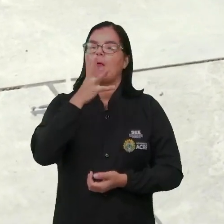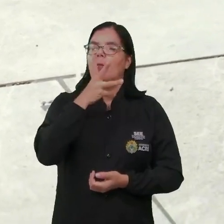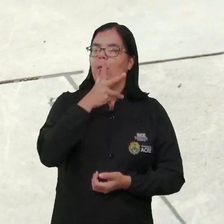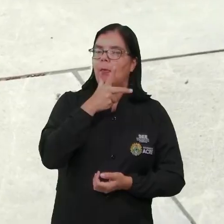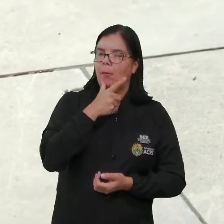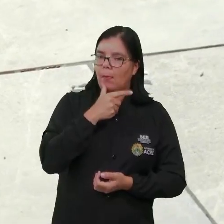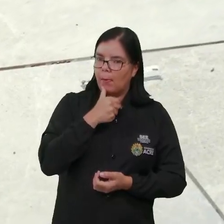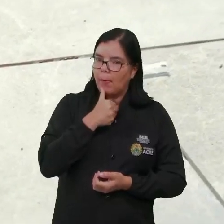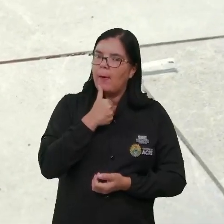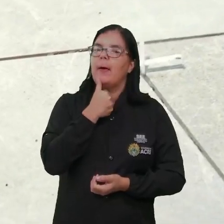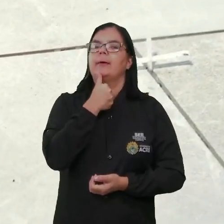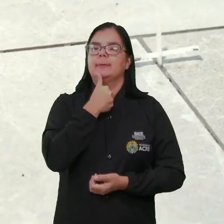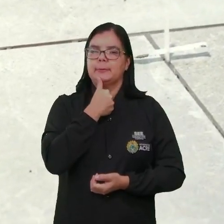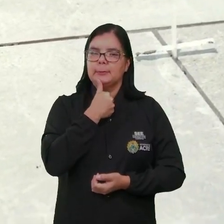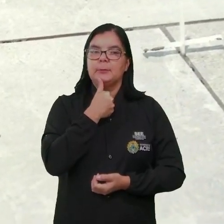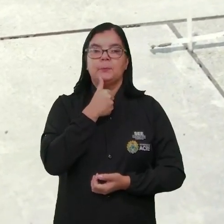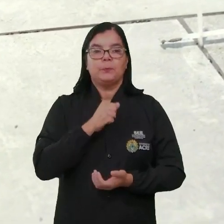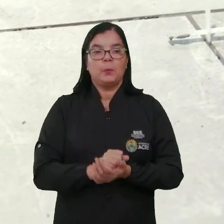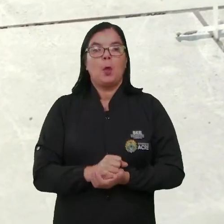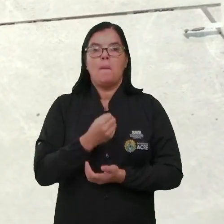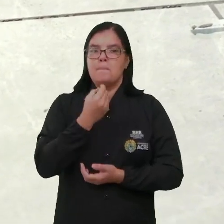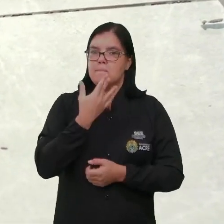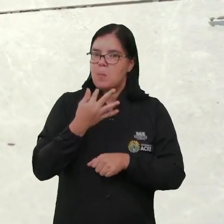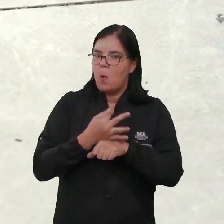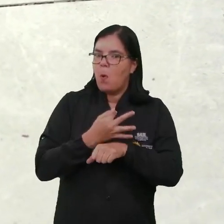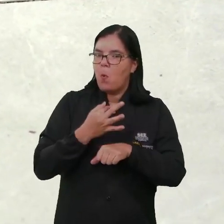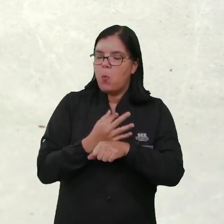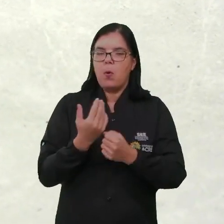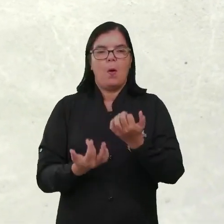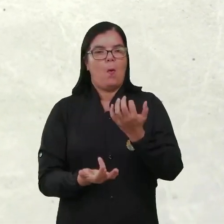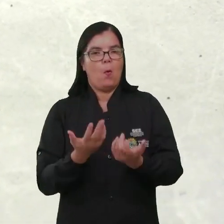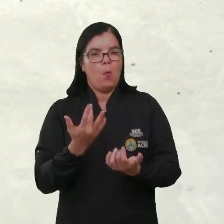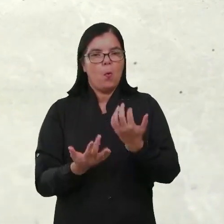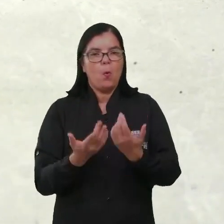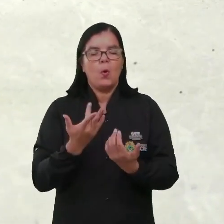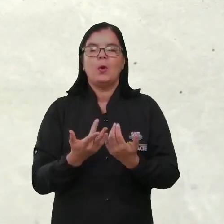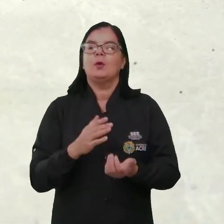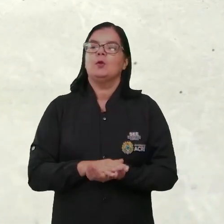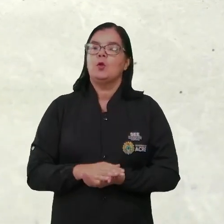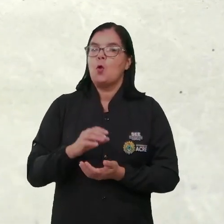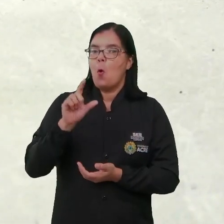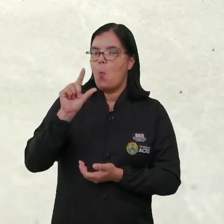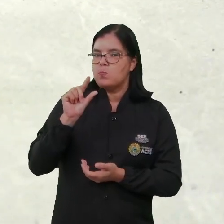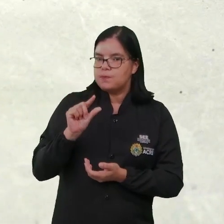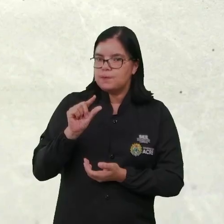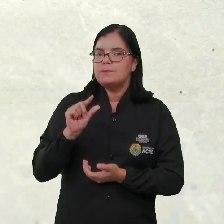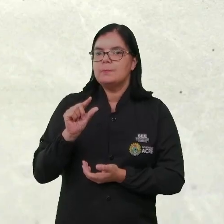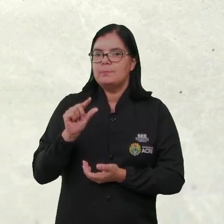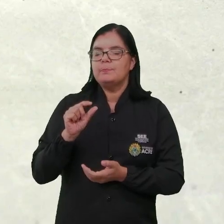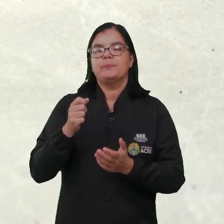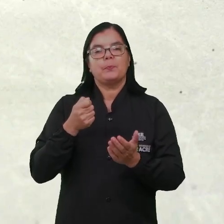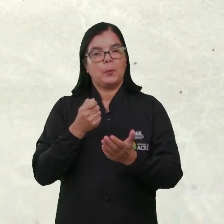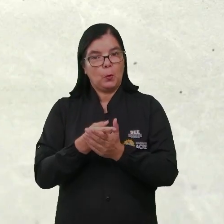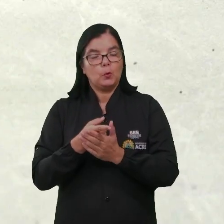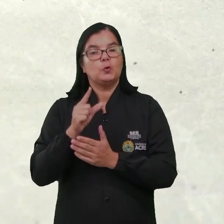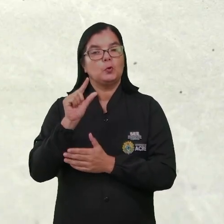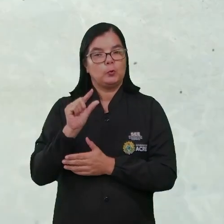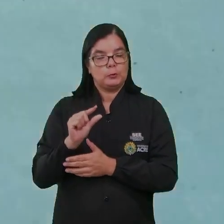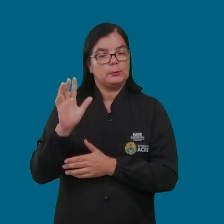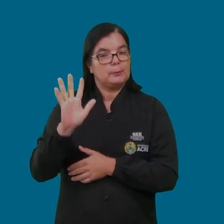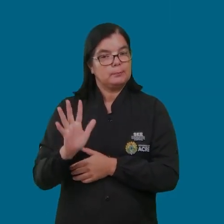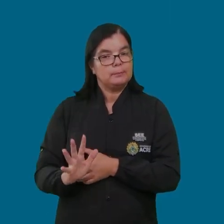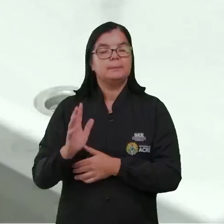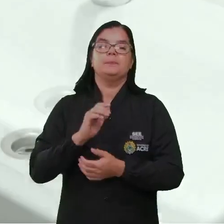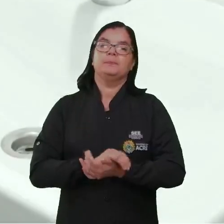alta durabilidade, ele tem uma boa resistência ao fogo e ele também tem um baixo custo, né? Eles costumam ser